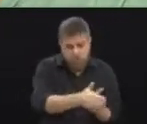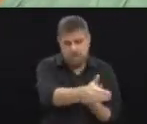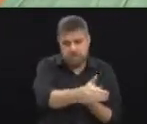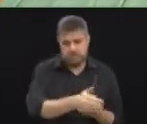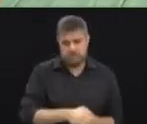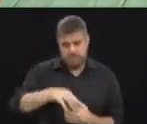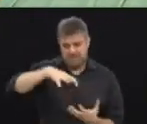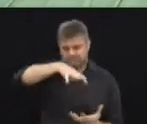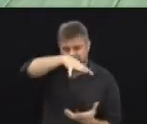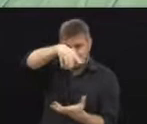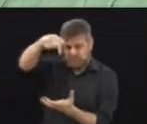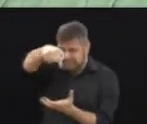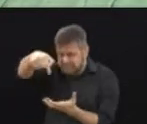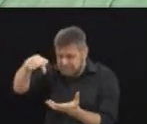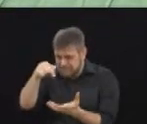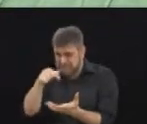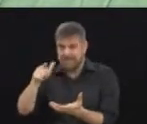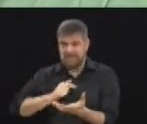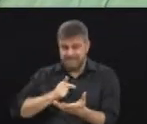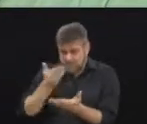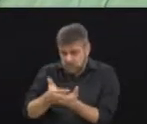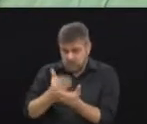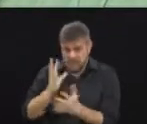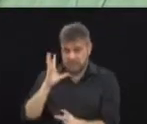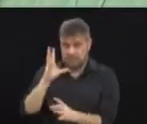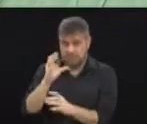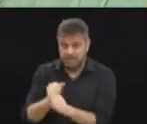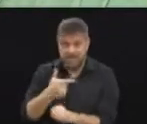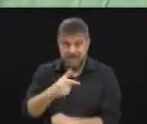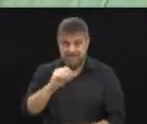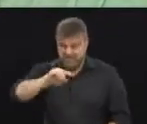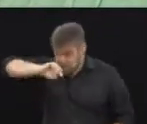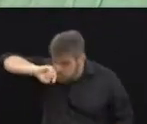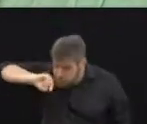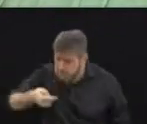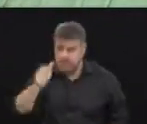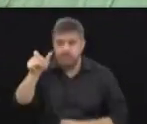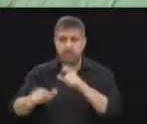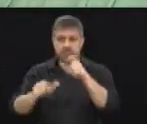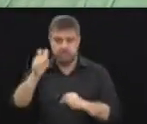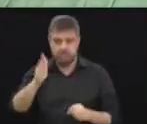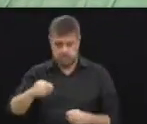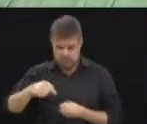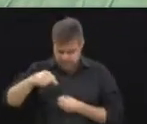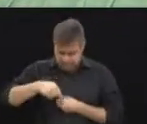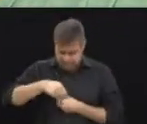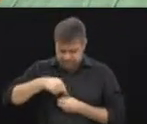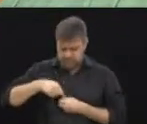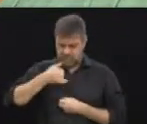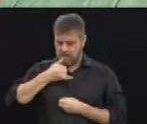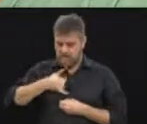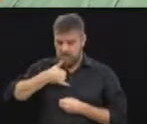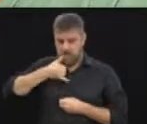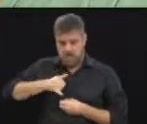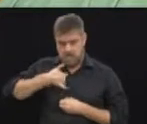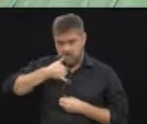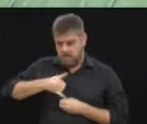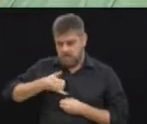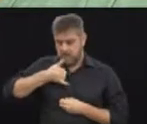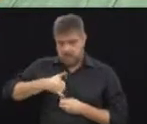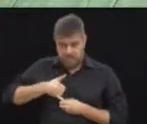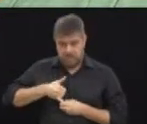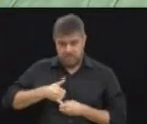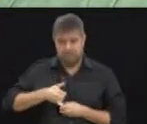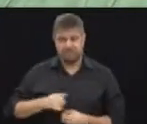já existem a nível mundial mais de 20 mil casos que foram submetidos ao tratamento com Stretta,